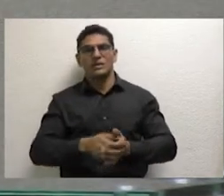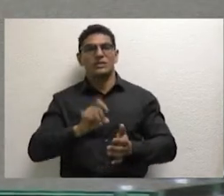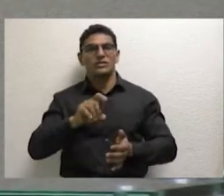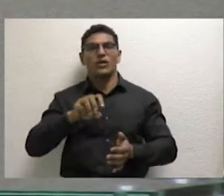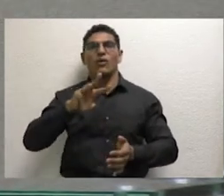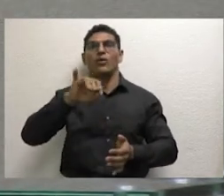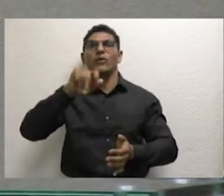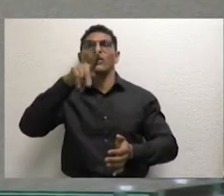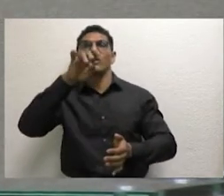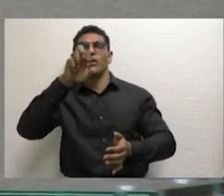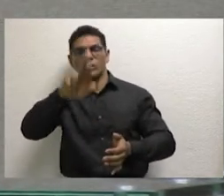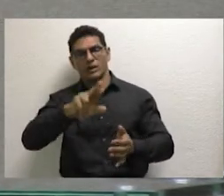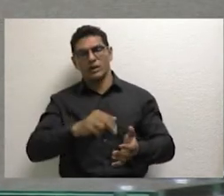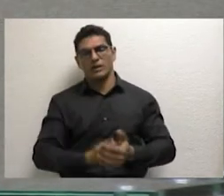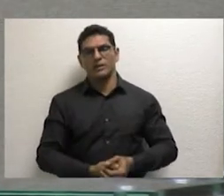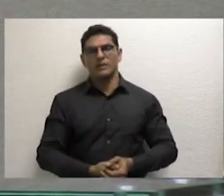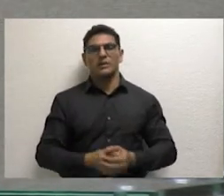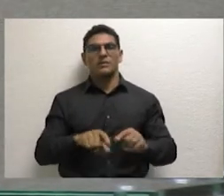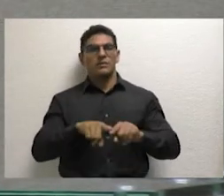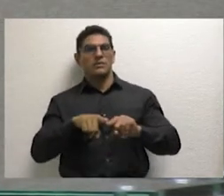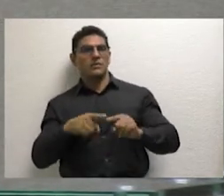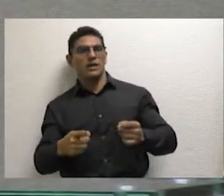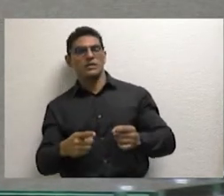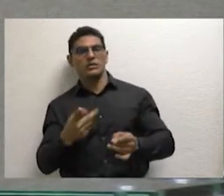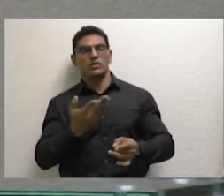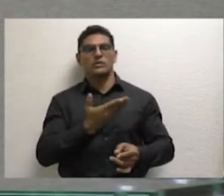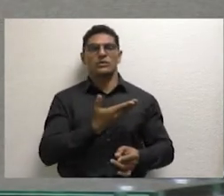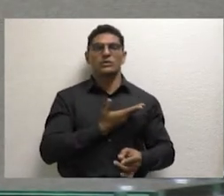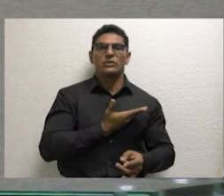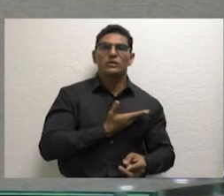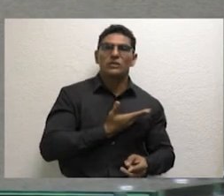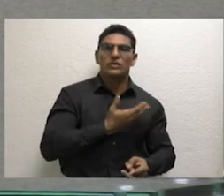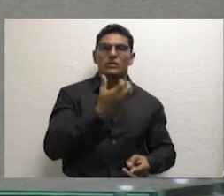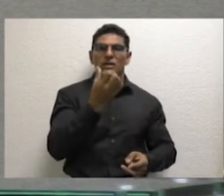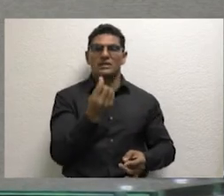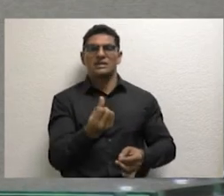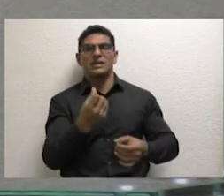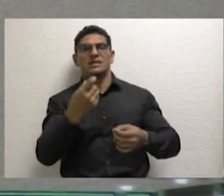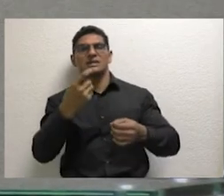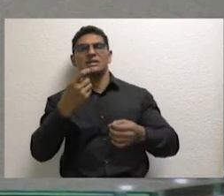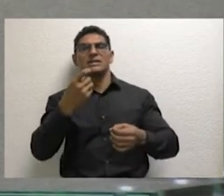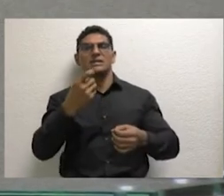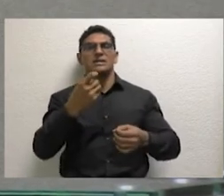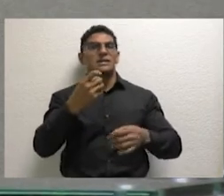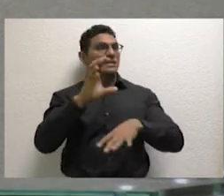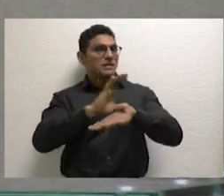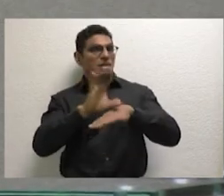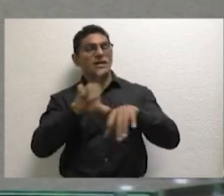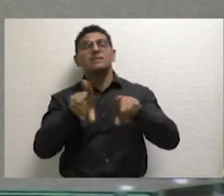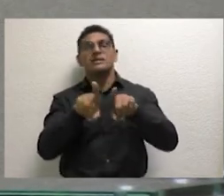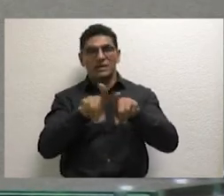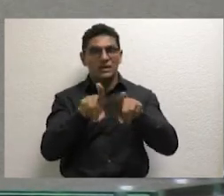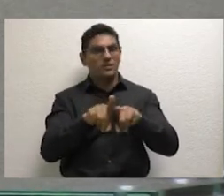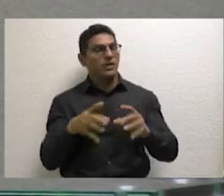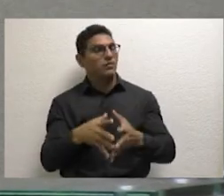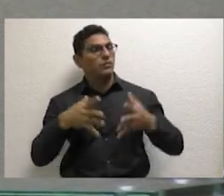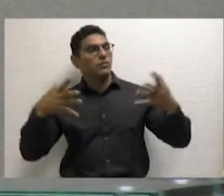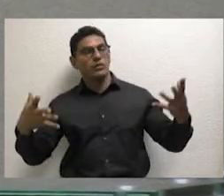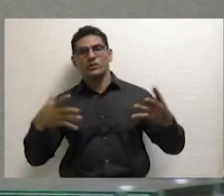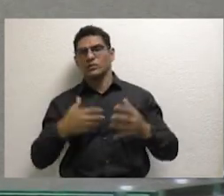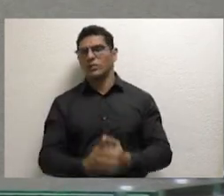relação aos nossos irmãos daquelas seis cidades também mas é muito maior